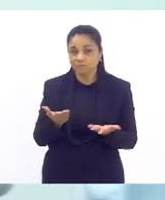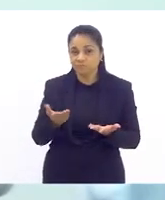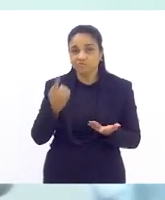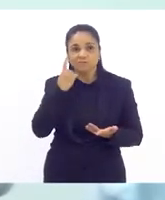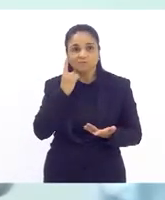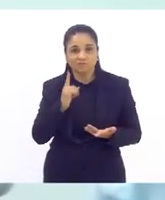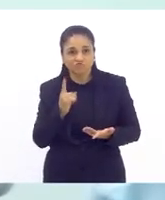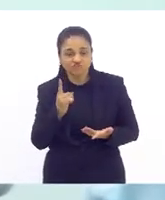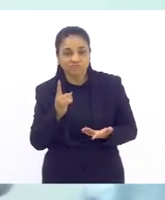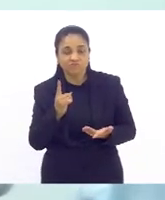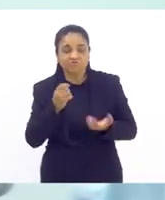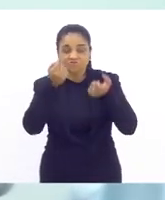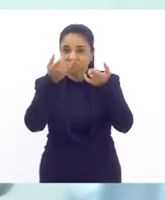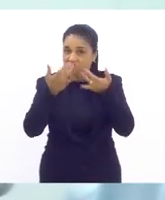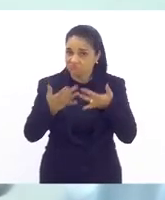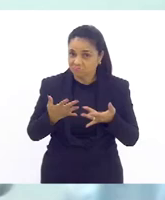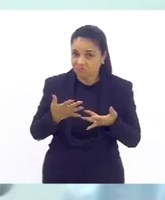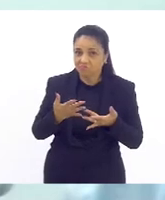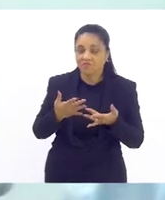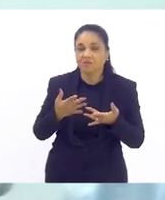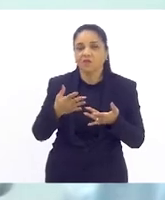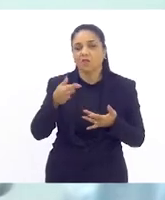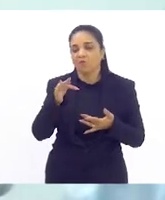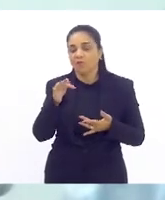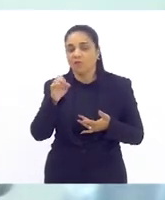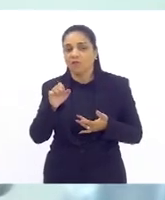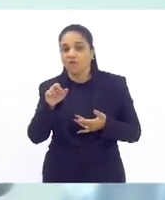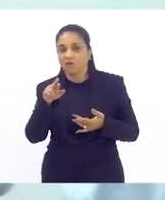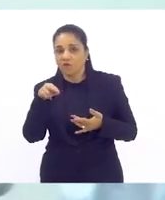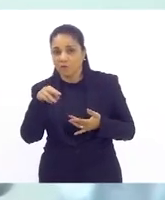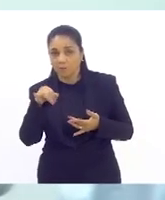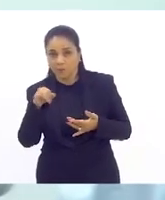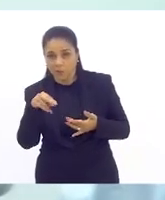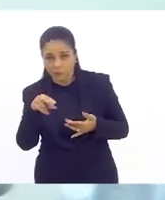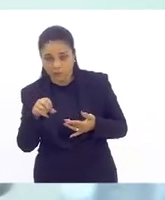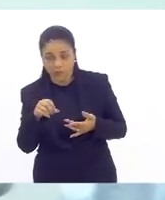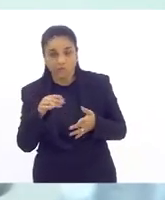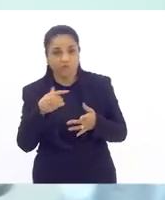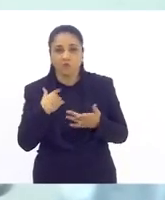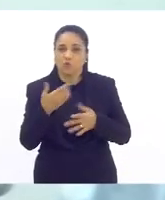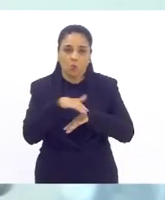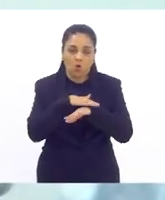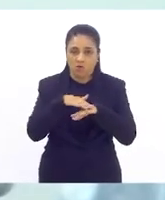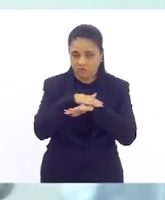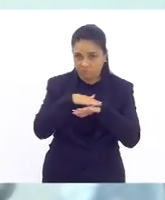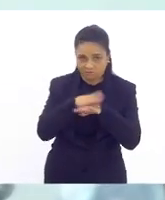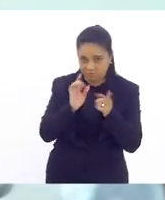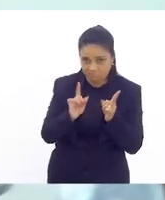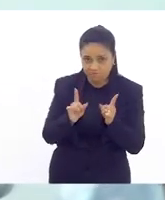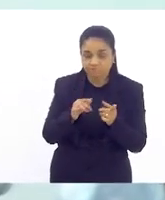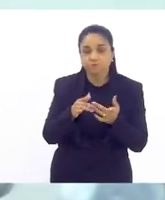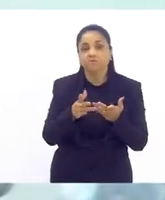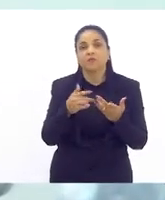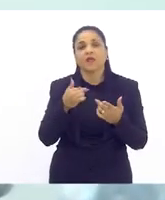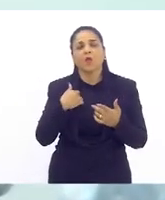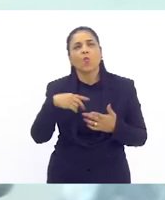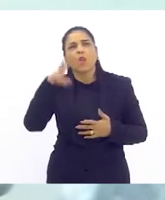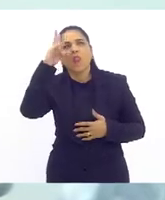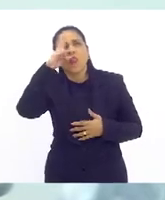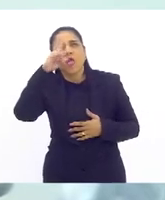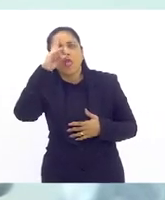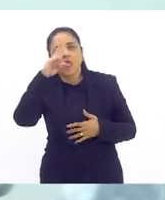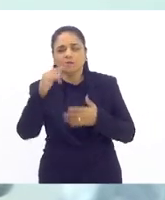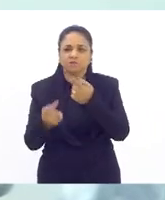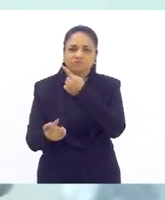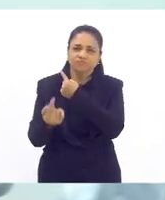isso acabei não falando isso com Firmino com a Alba falo diretamente aqui confie porque é o seguinte eu me lembro lá